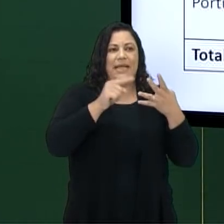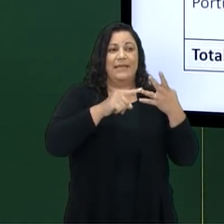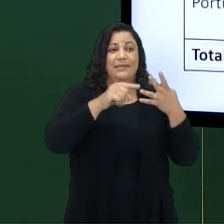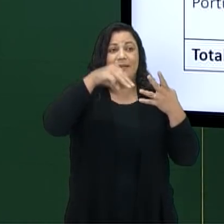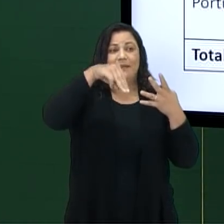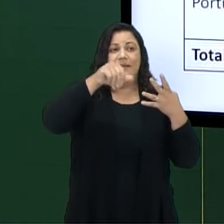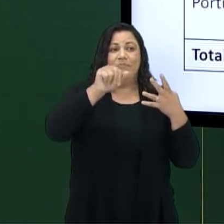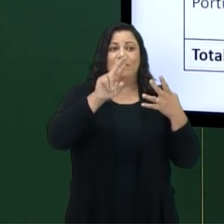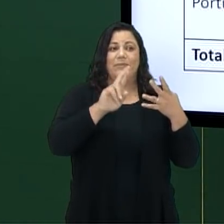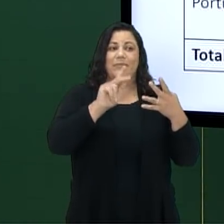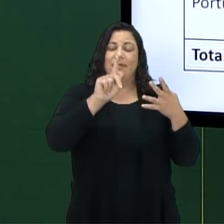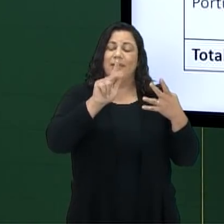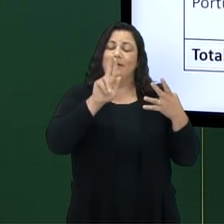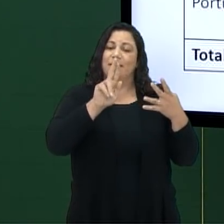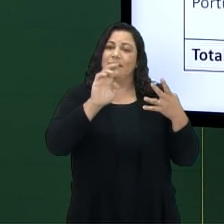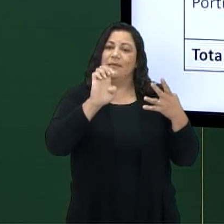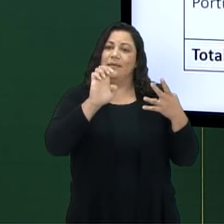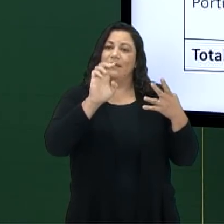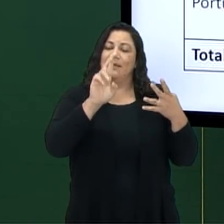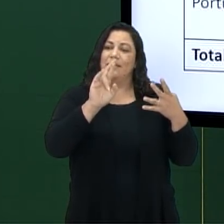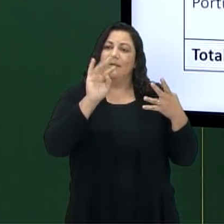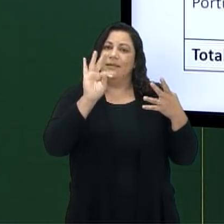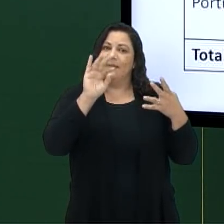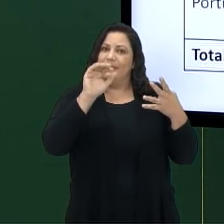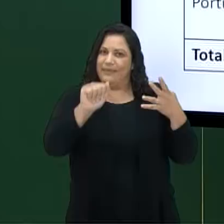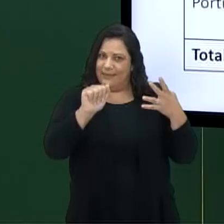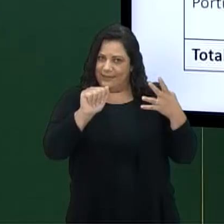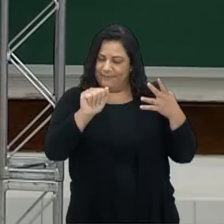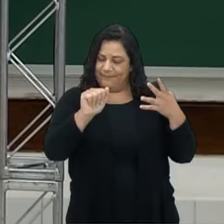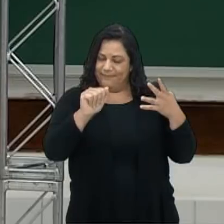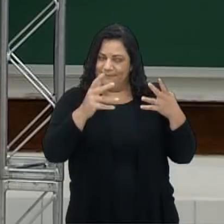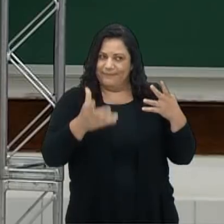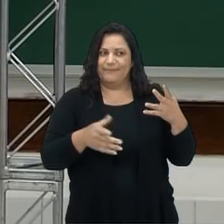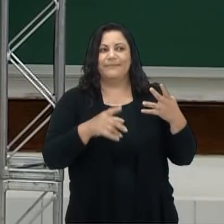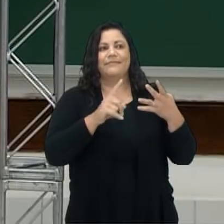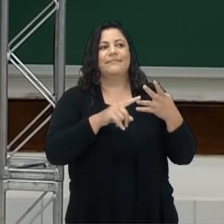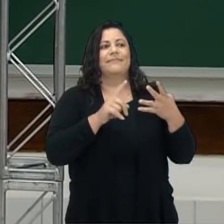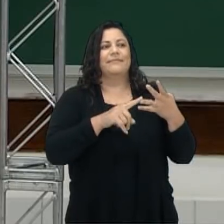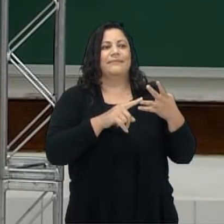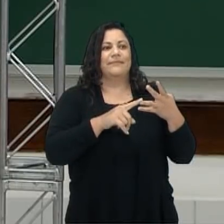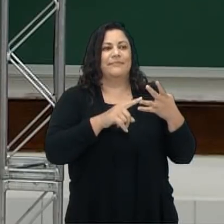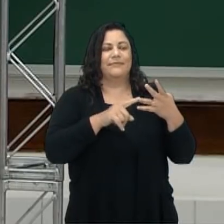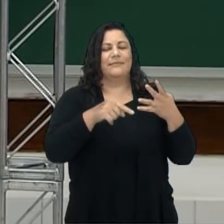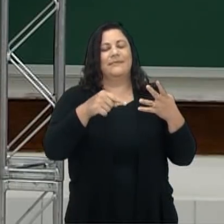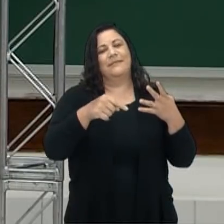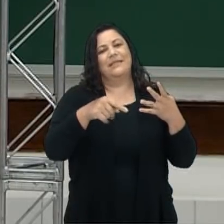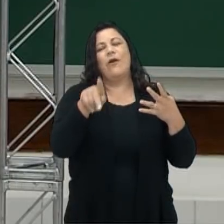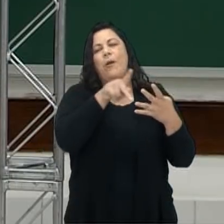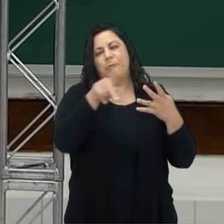pizza marguerita. Eu, modéstia à parte, me enquadro nesse grupo aqui.